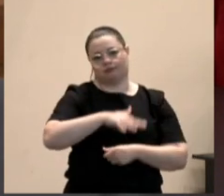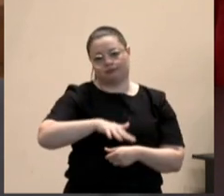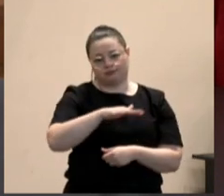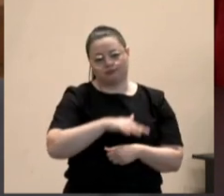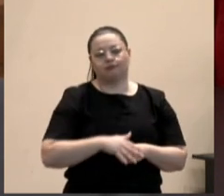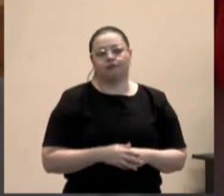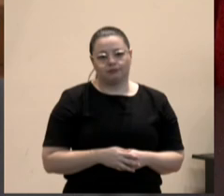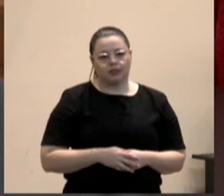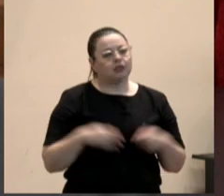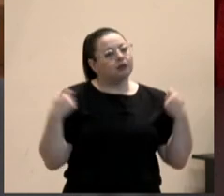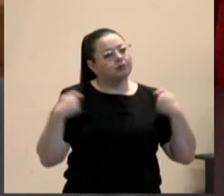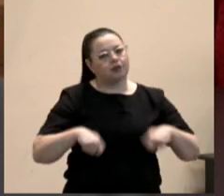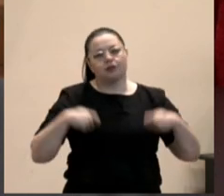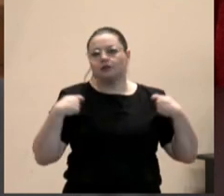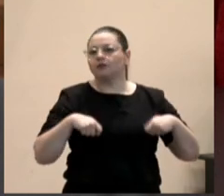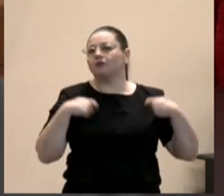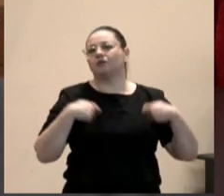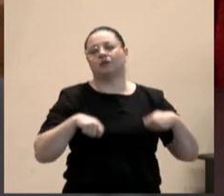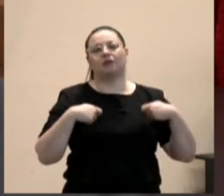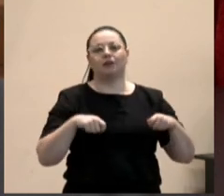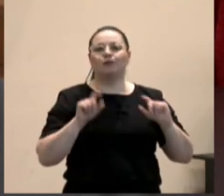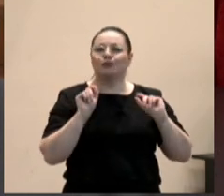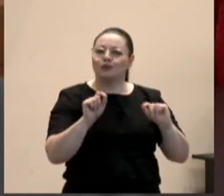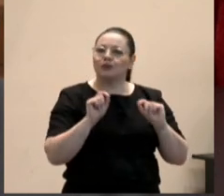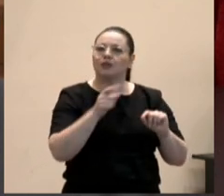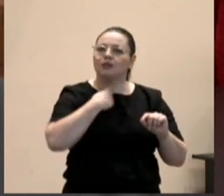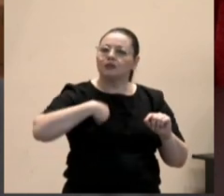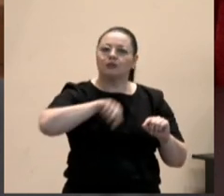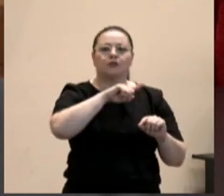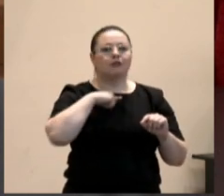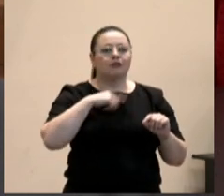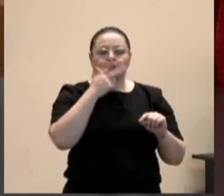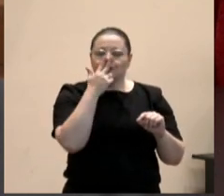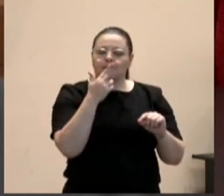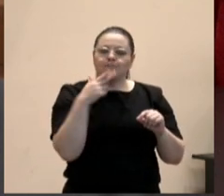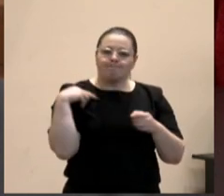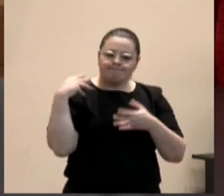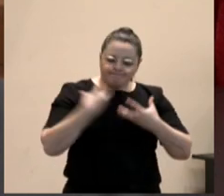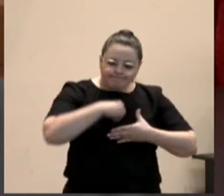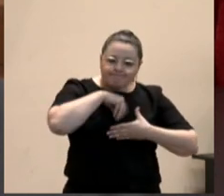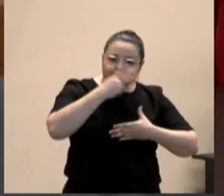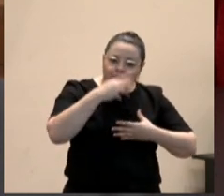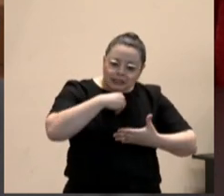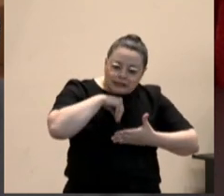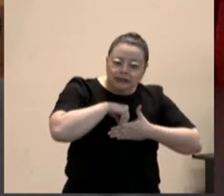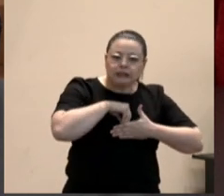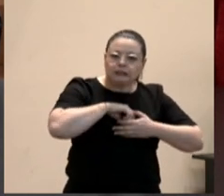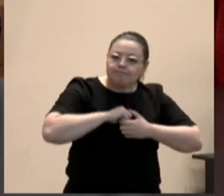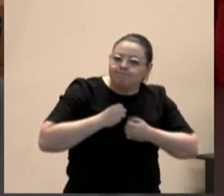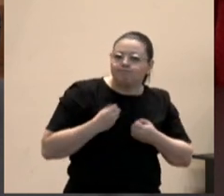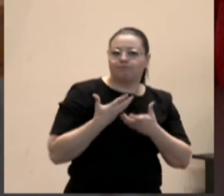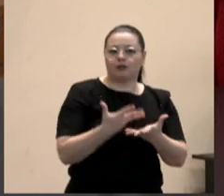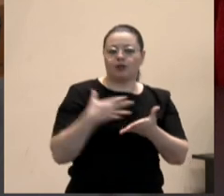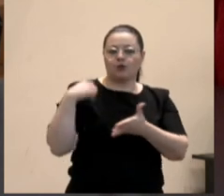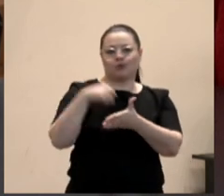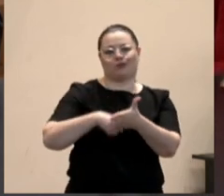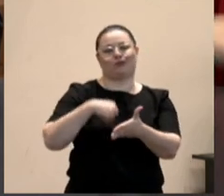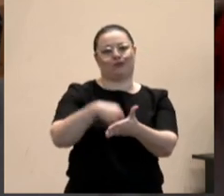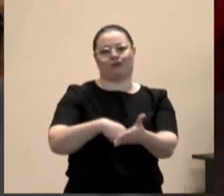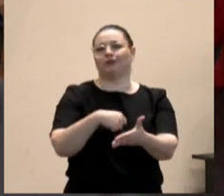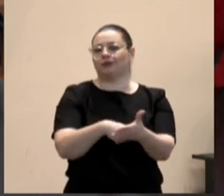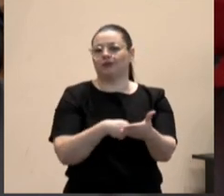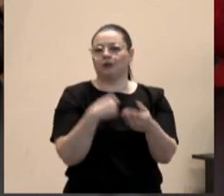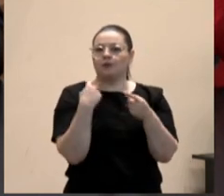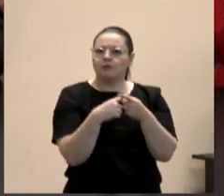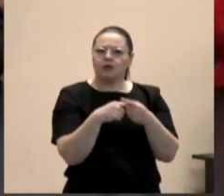para isso, resgatar o brilho de luta dos trabalhadores. A nossa classe, os educadores,